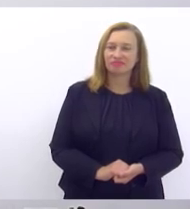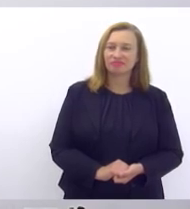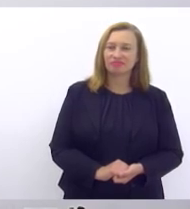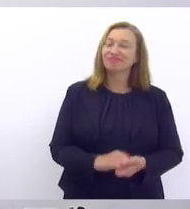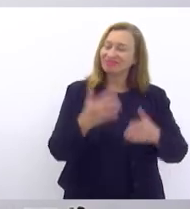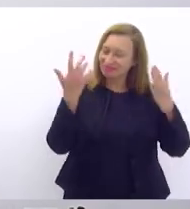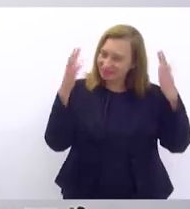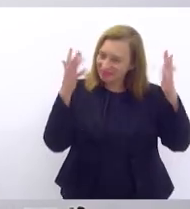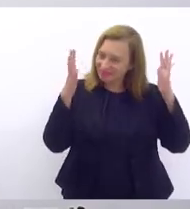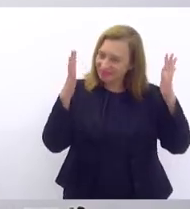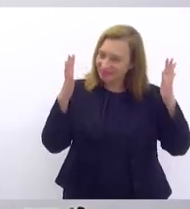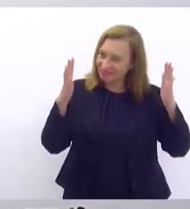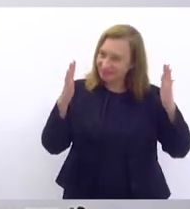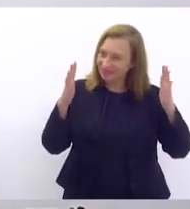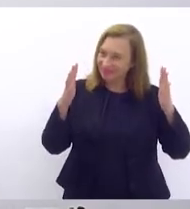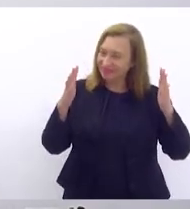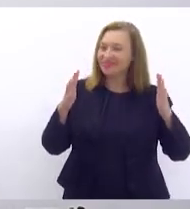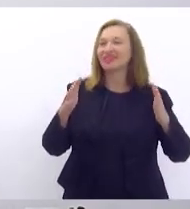Salve as mulheres!